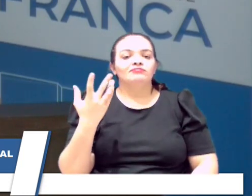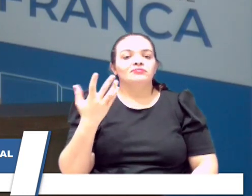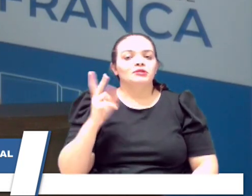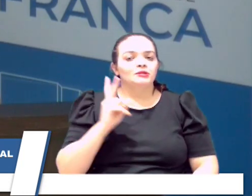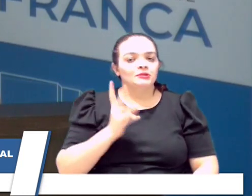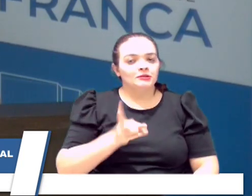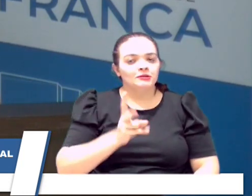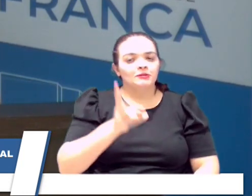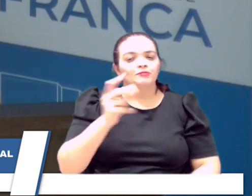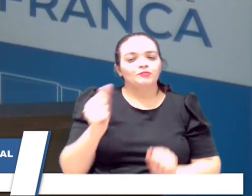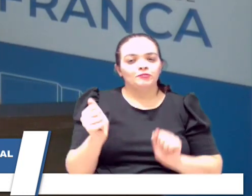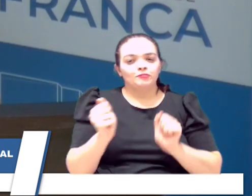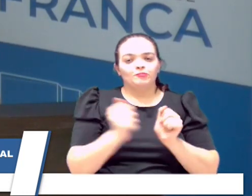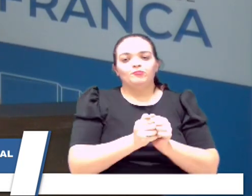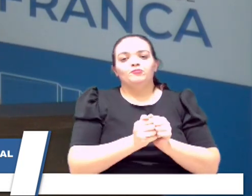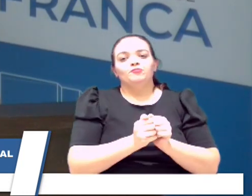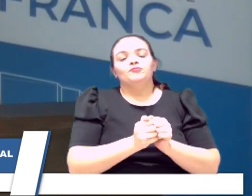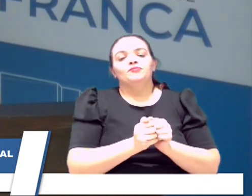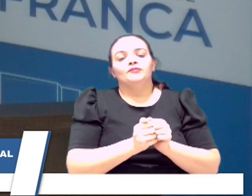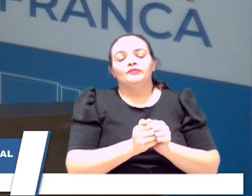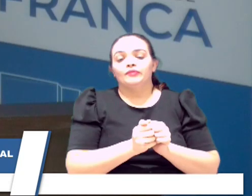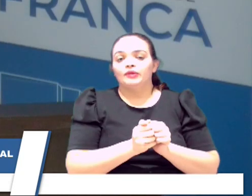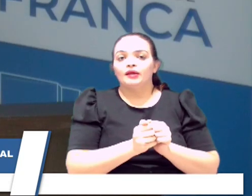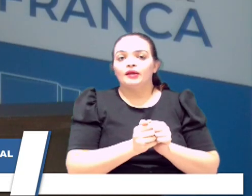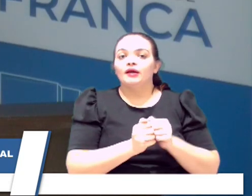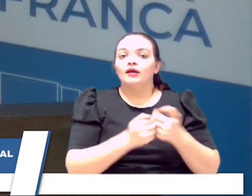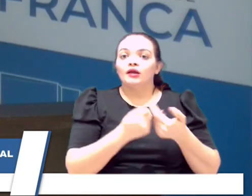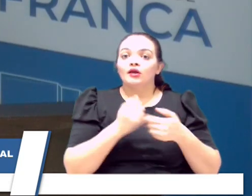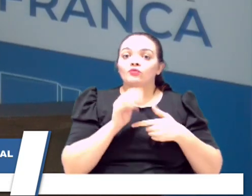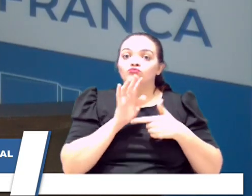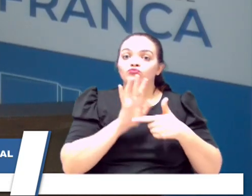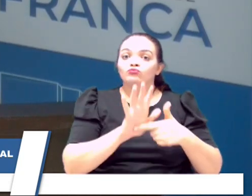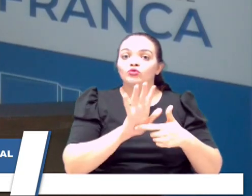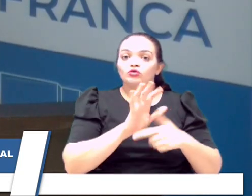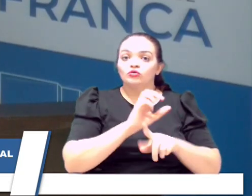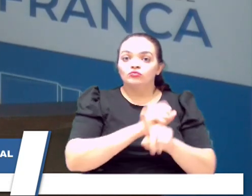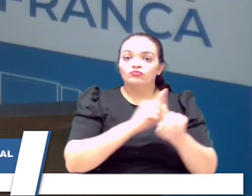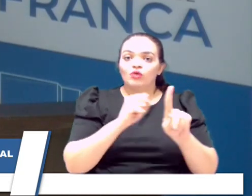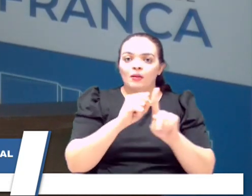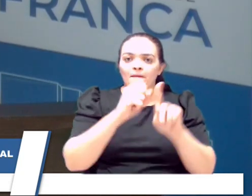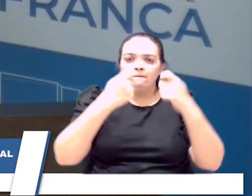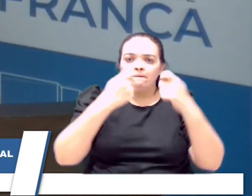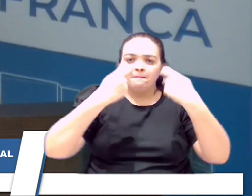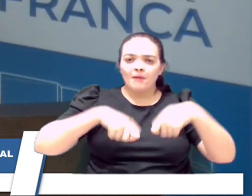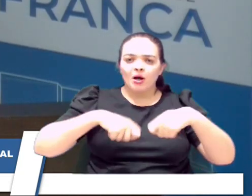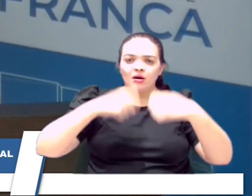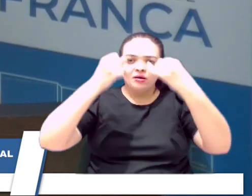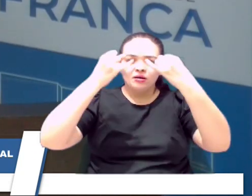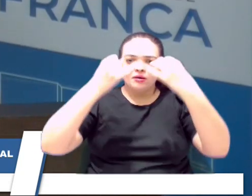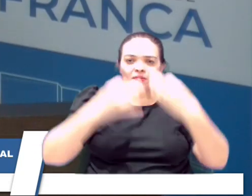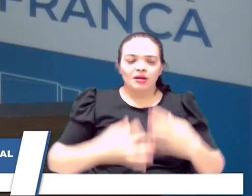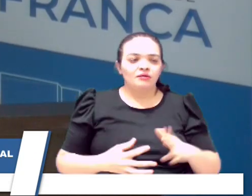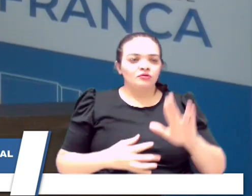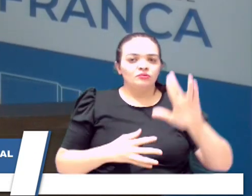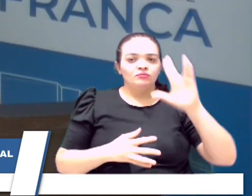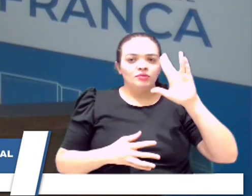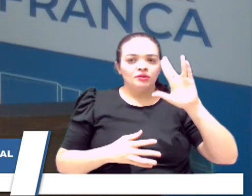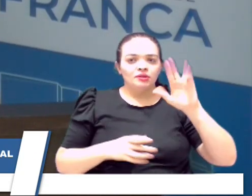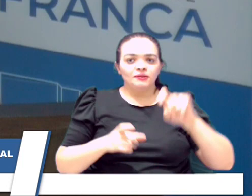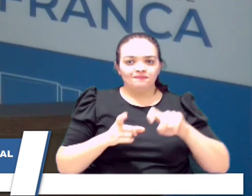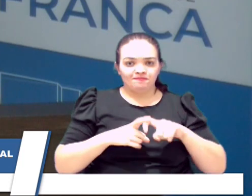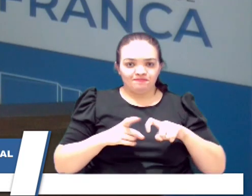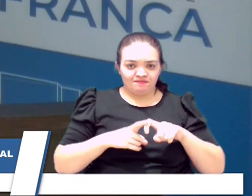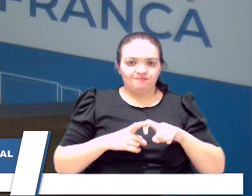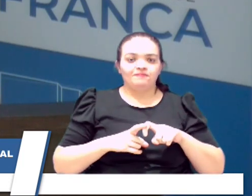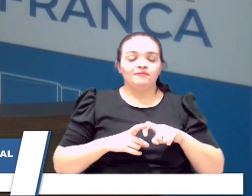nosso lado e que deu uma resposta para a sociedade que é possível, sim, a gente falar sobre cannabis medicinal e não